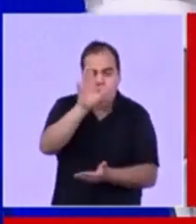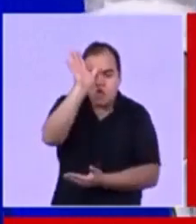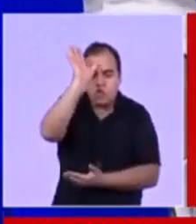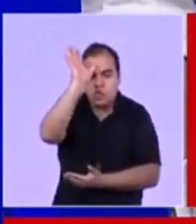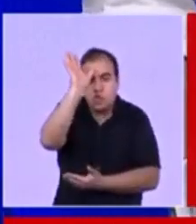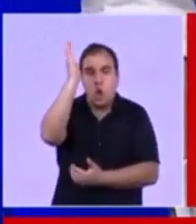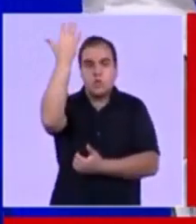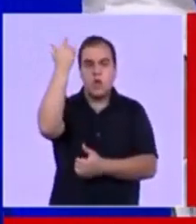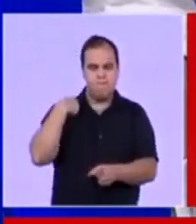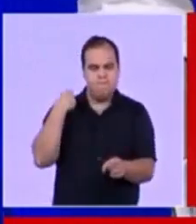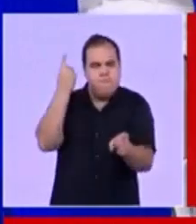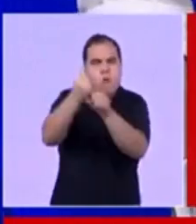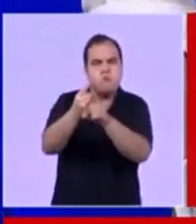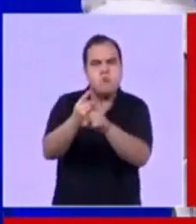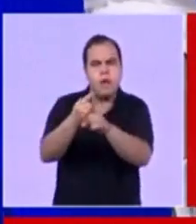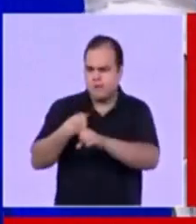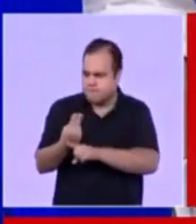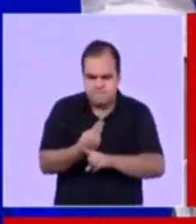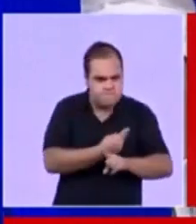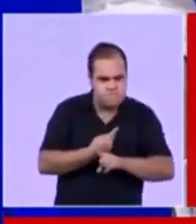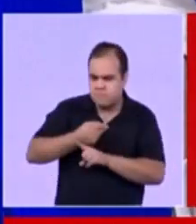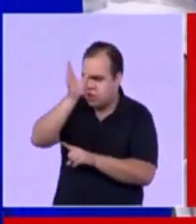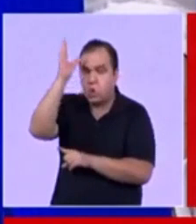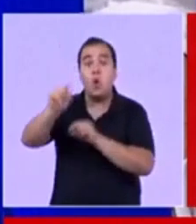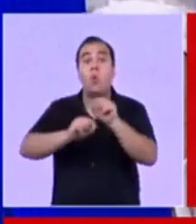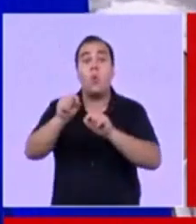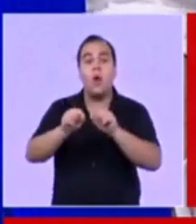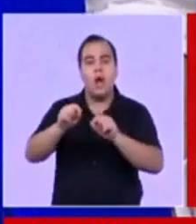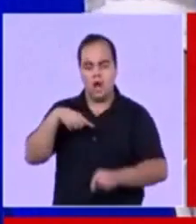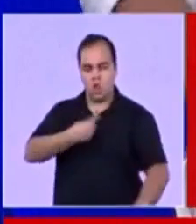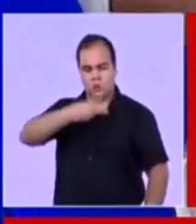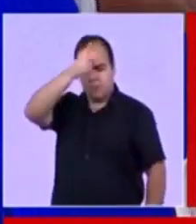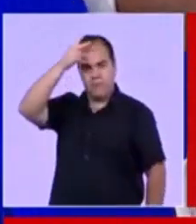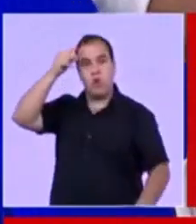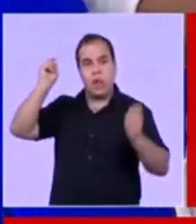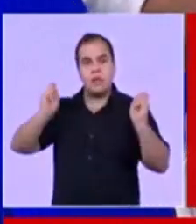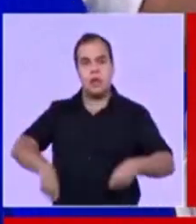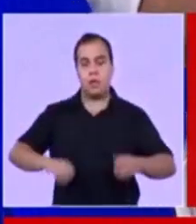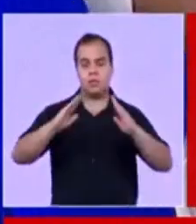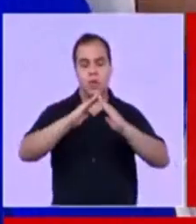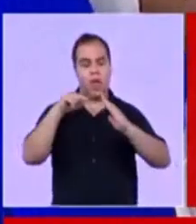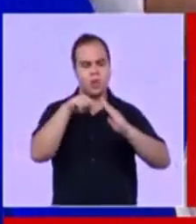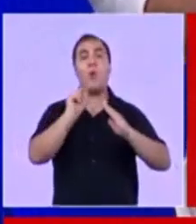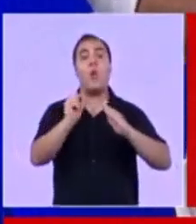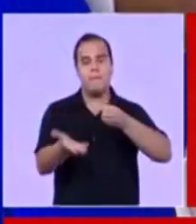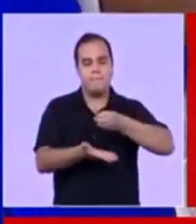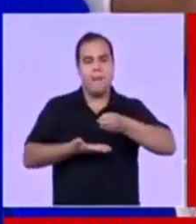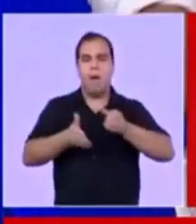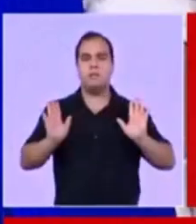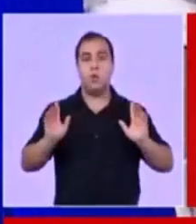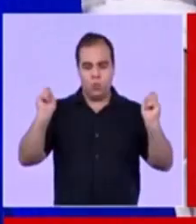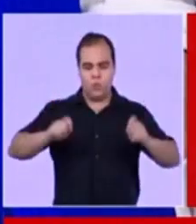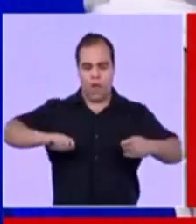para o problema dela e uma solução para o problema delas vem do poder público o teto é o básico teto garante dignidade